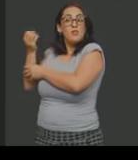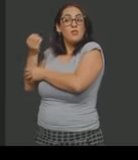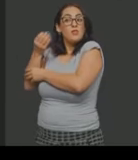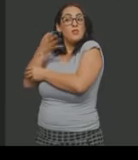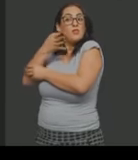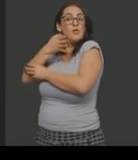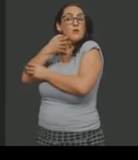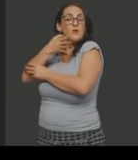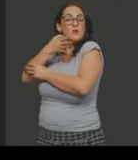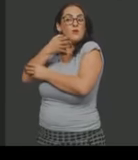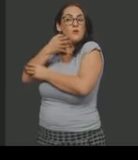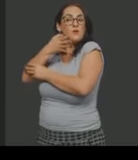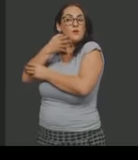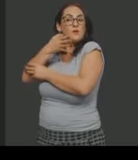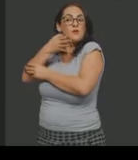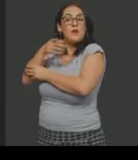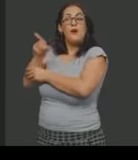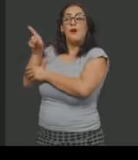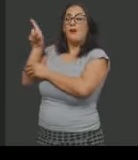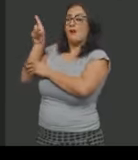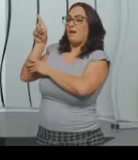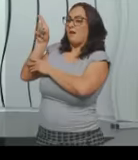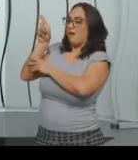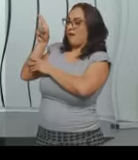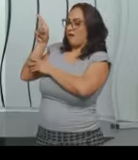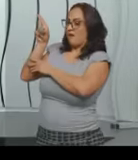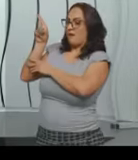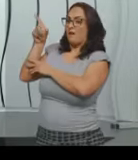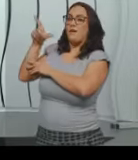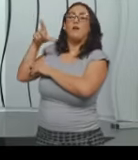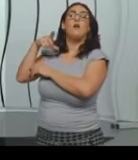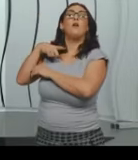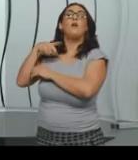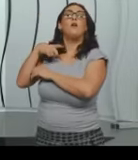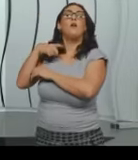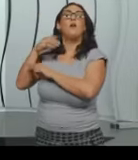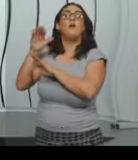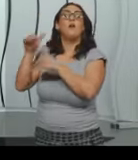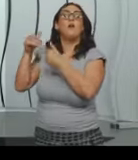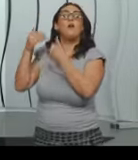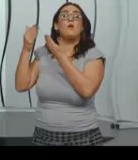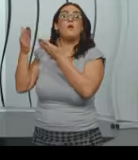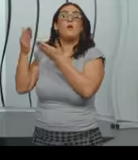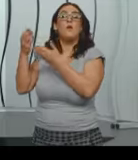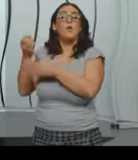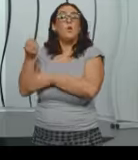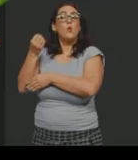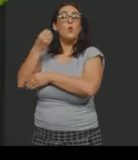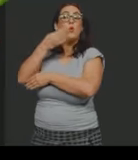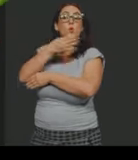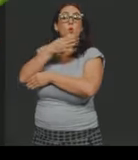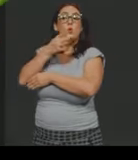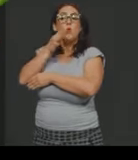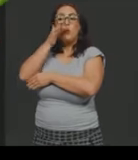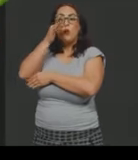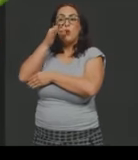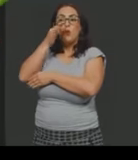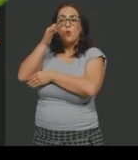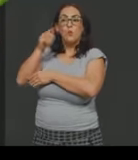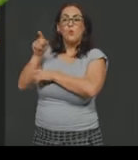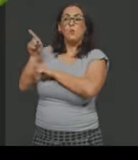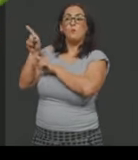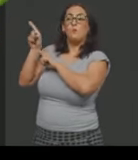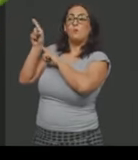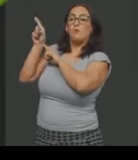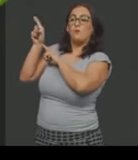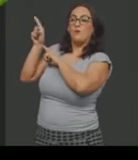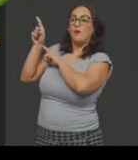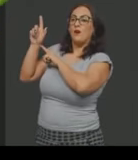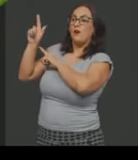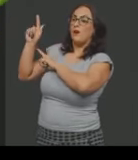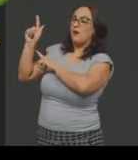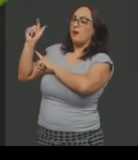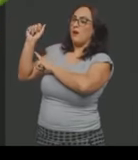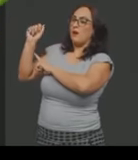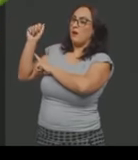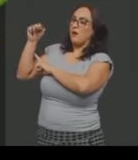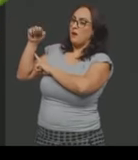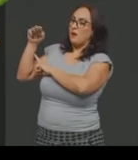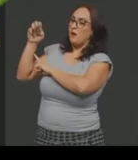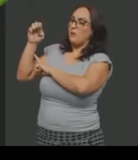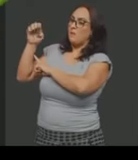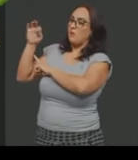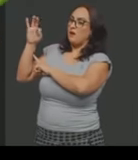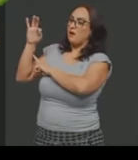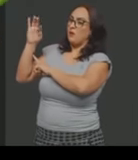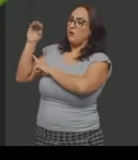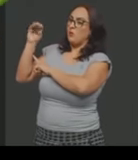Germinando, nós vamos ter então o quê? Uma planta jovem, um gametófito, o que nós chamamos